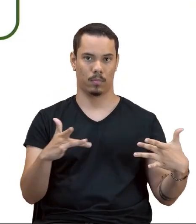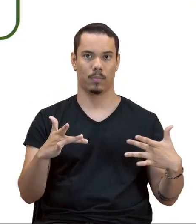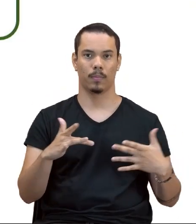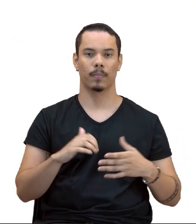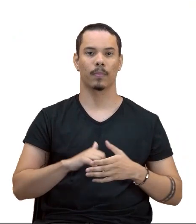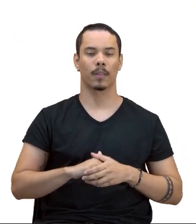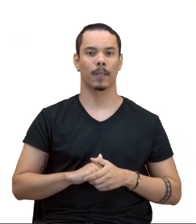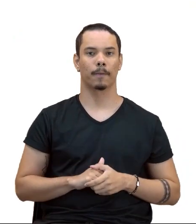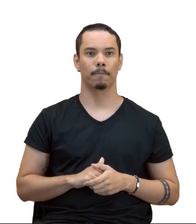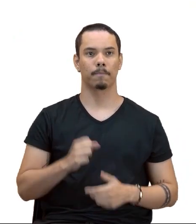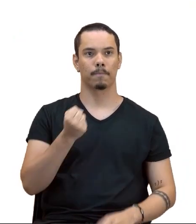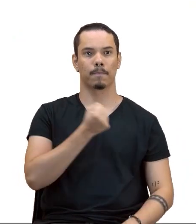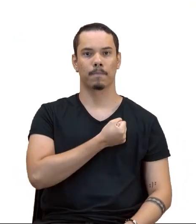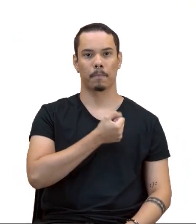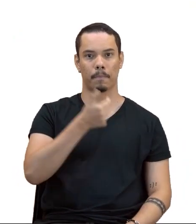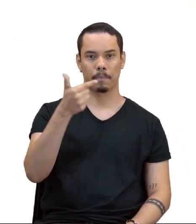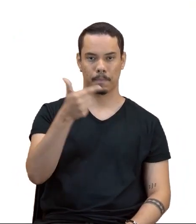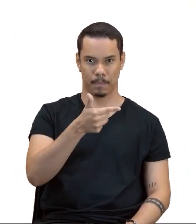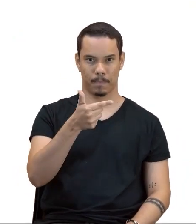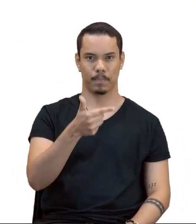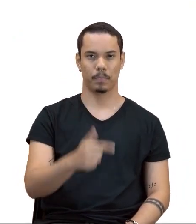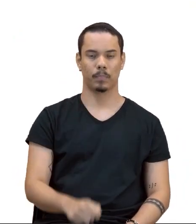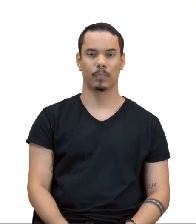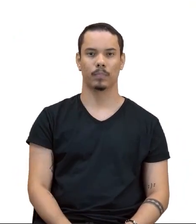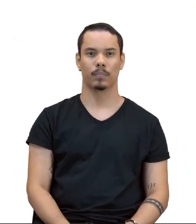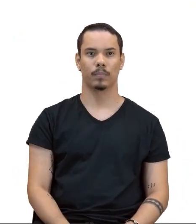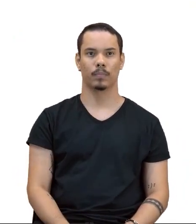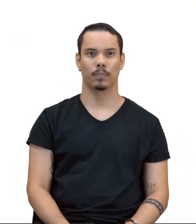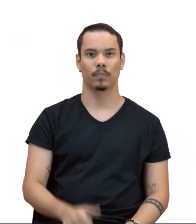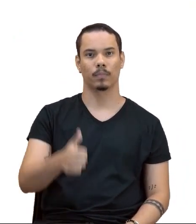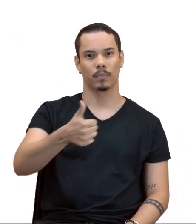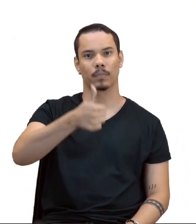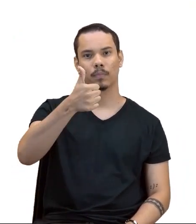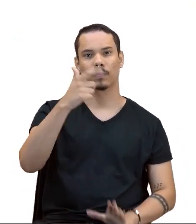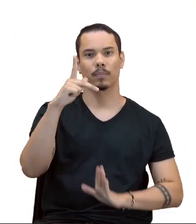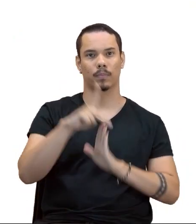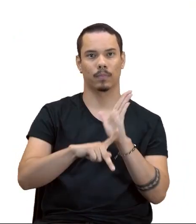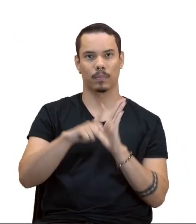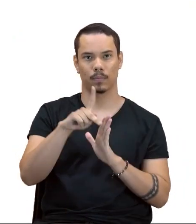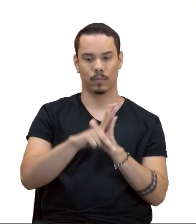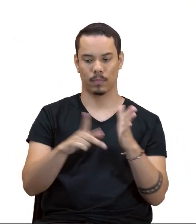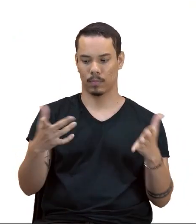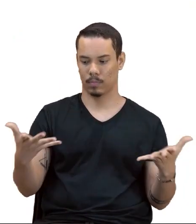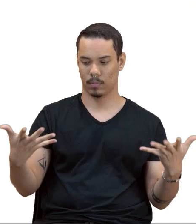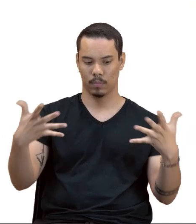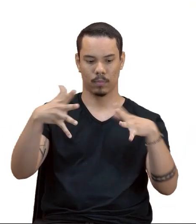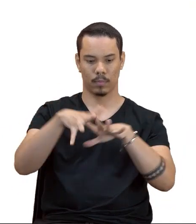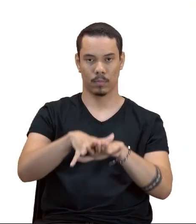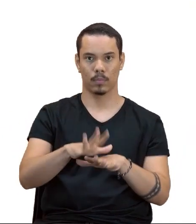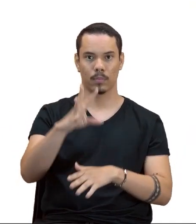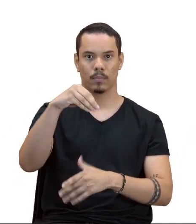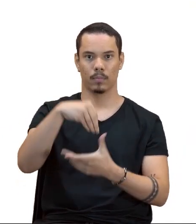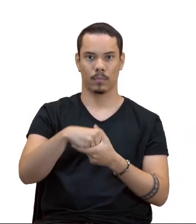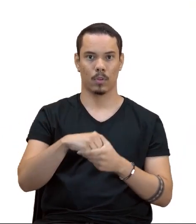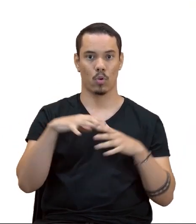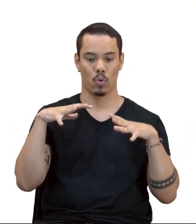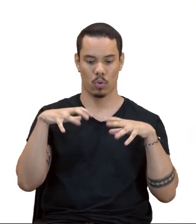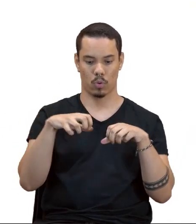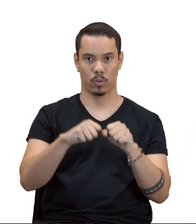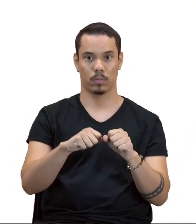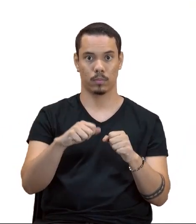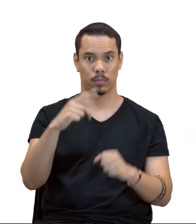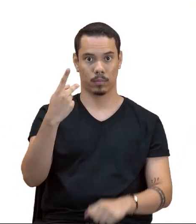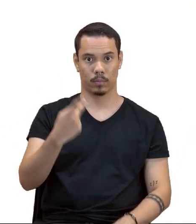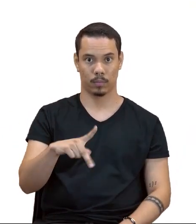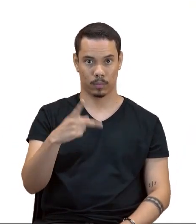para a nossa questão 2. Primeiro projeto integrado de colonização no território federal